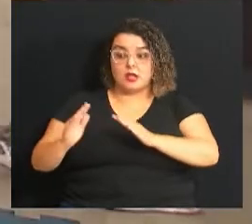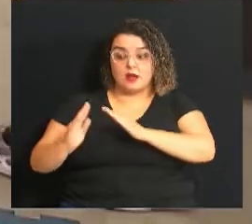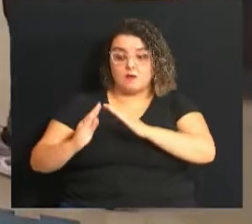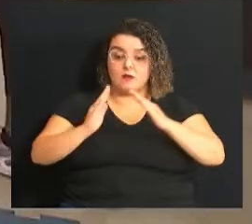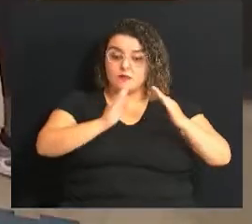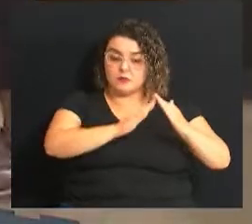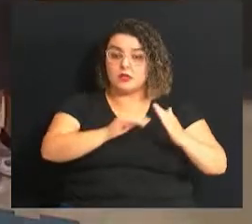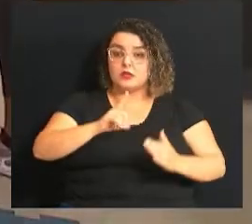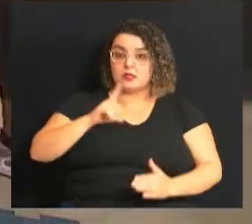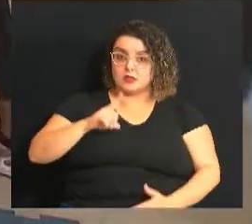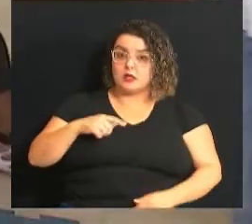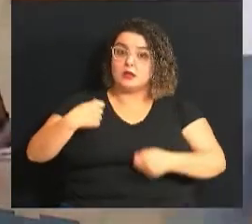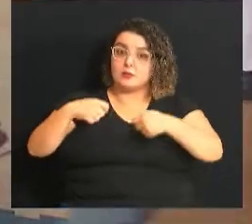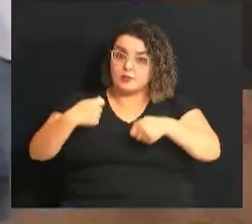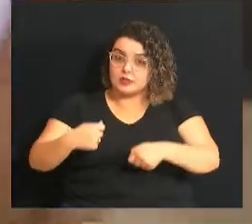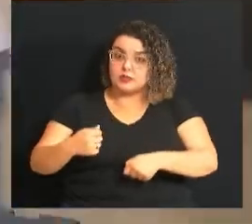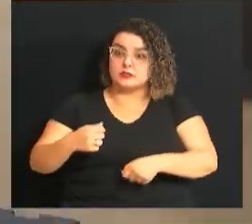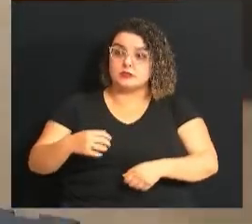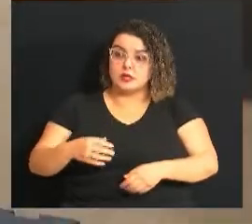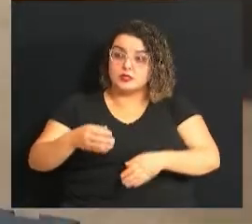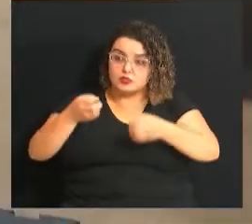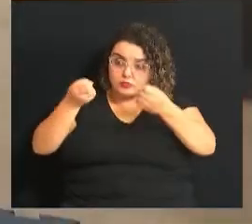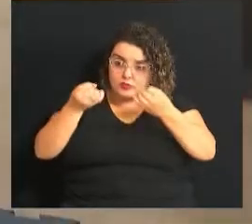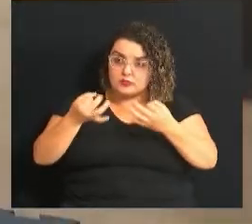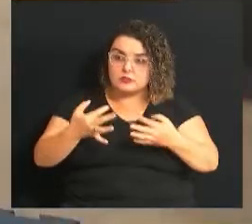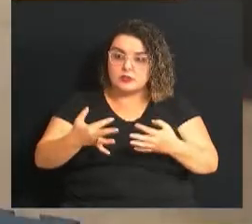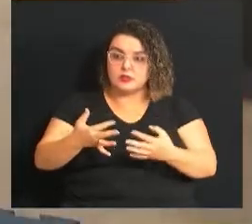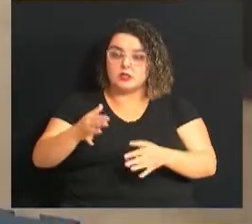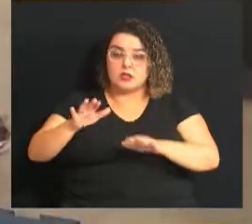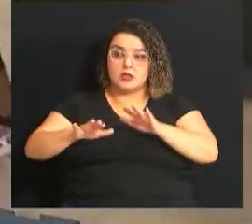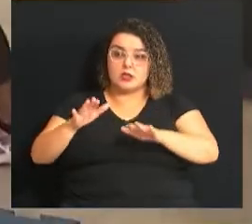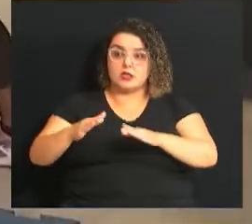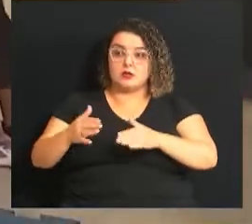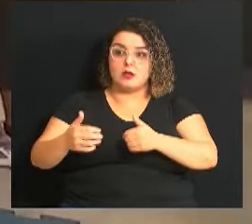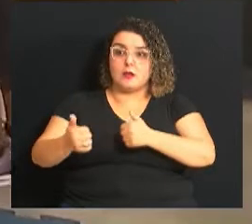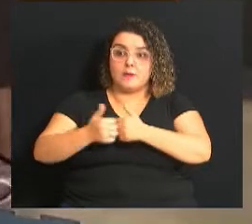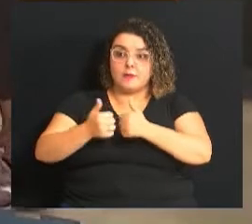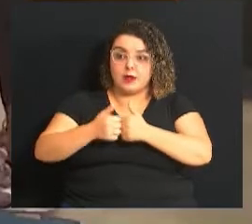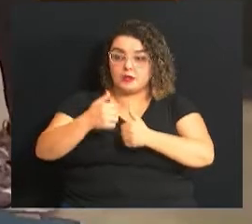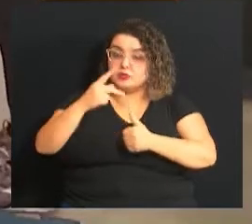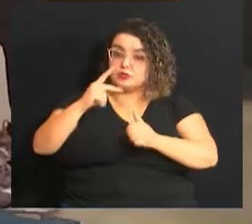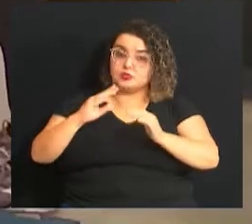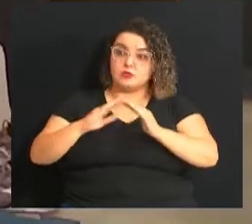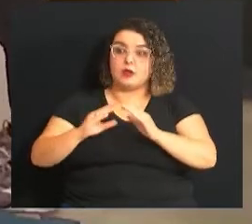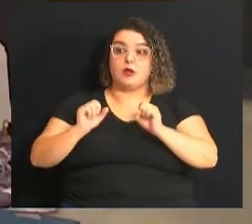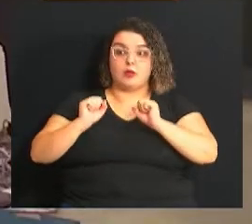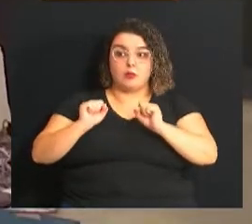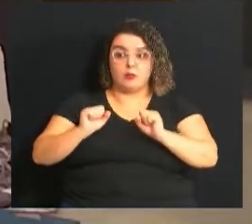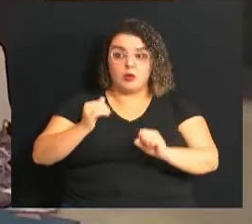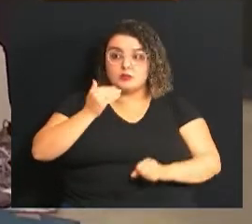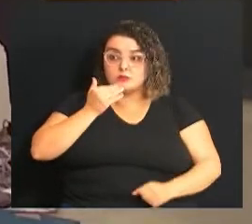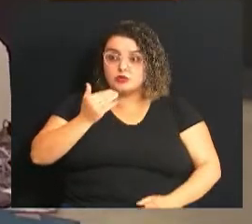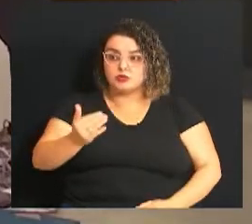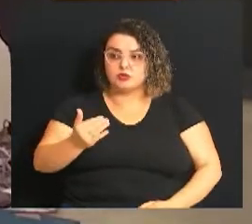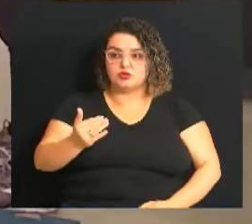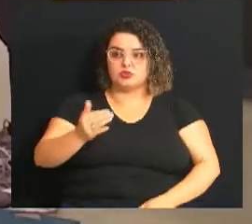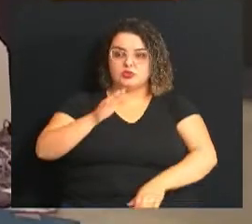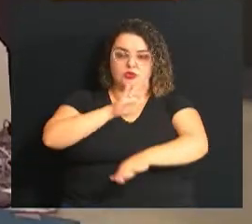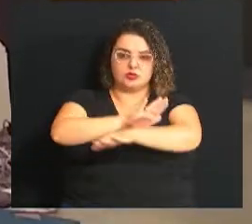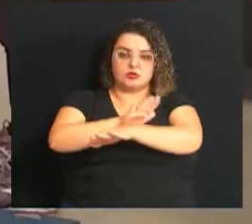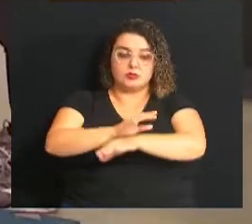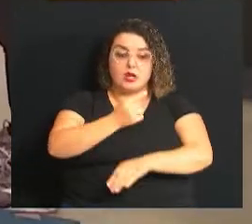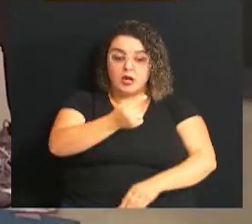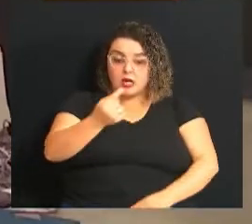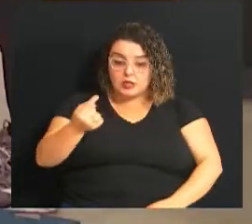alguém que esteja precisando de uma orientação. Às vezes, próximo da sua casa tem alguém que possa pedir ajuda. Então, cada um de nós